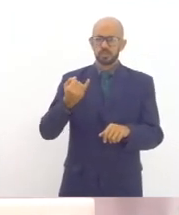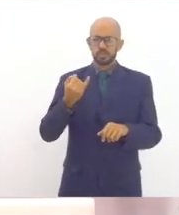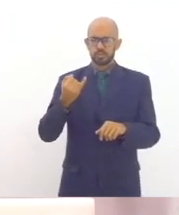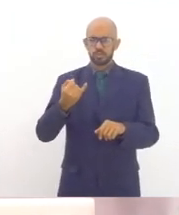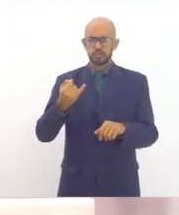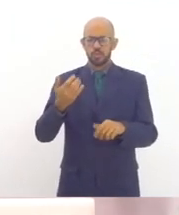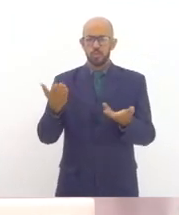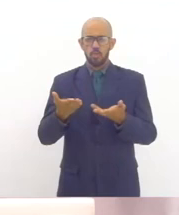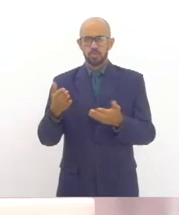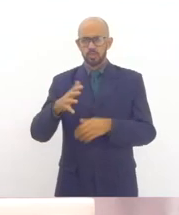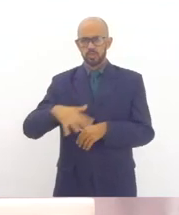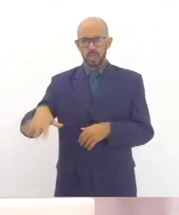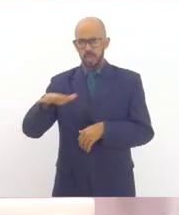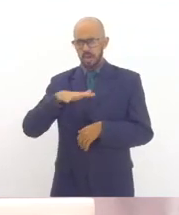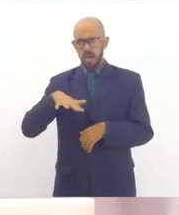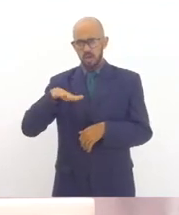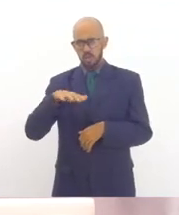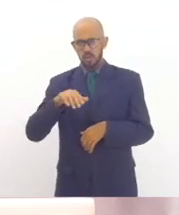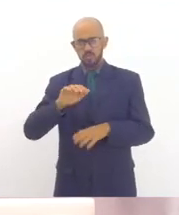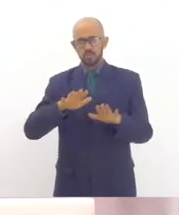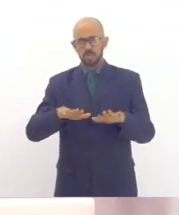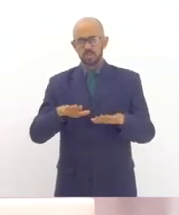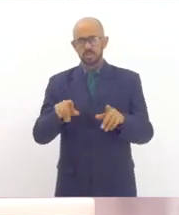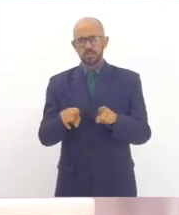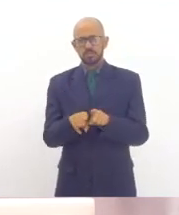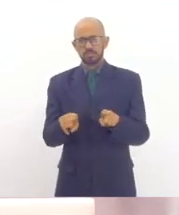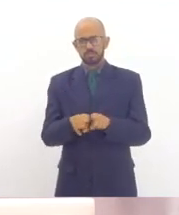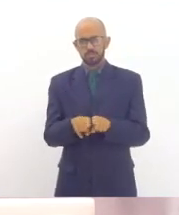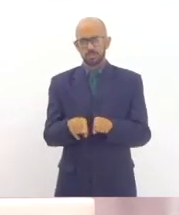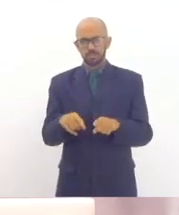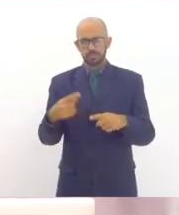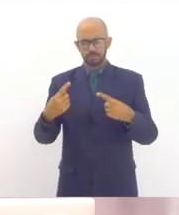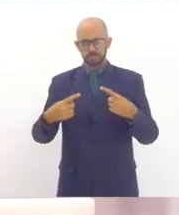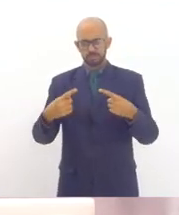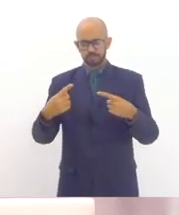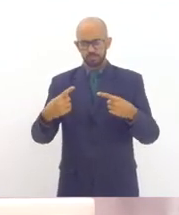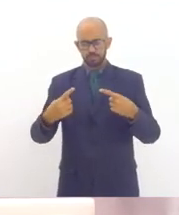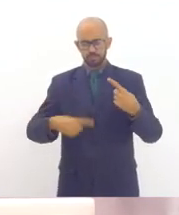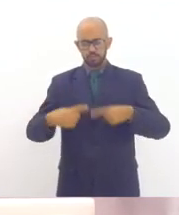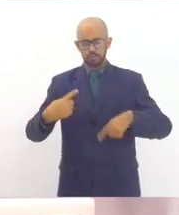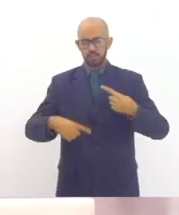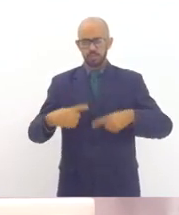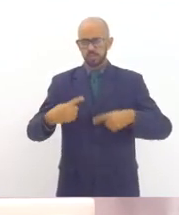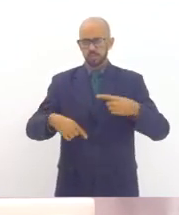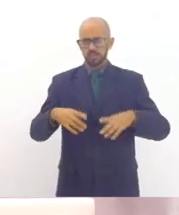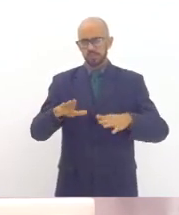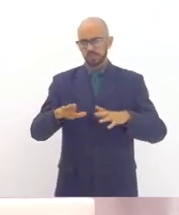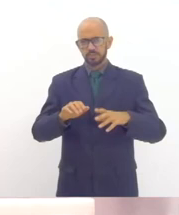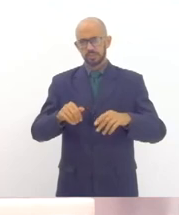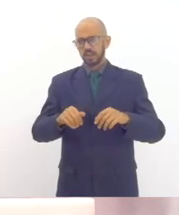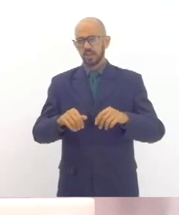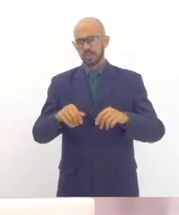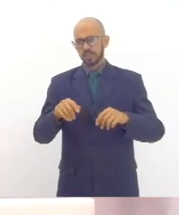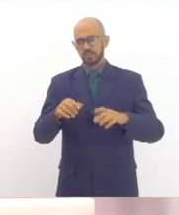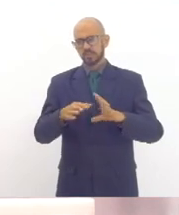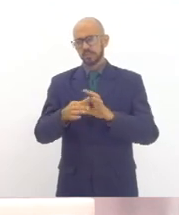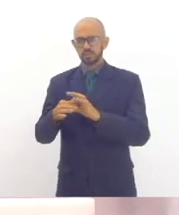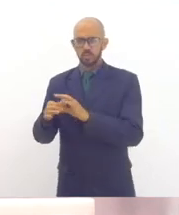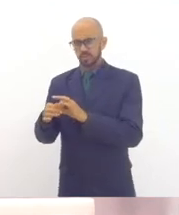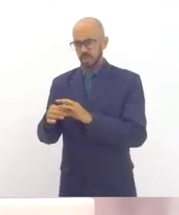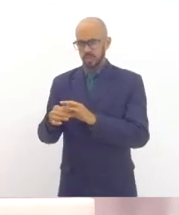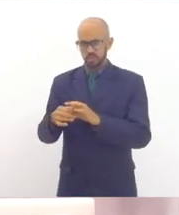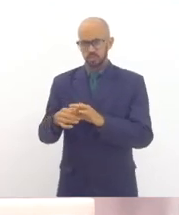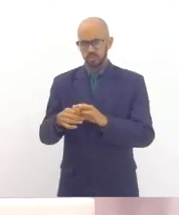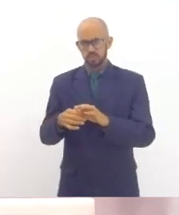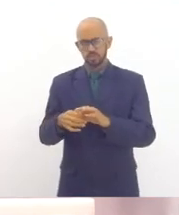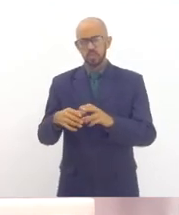geral, dessa política, né, digamos assim, de abordagem das línguas na rede, né, numa perspectiva plurilingue, mas esses